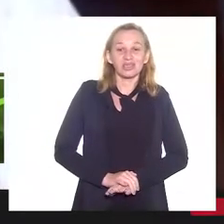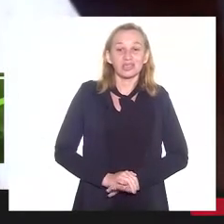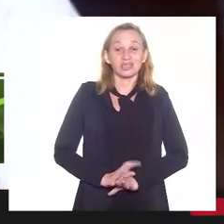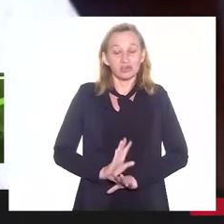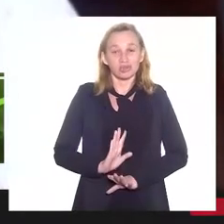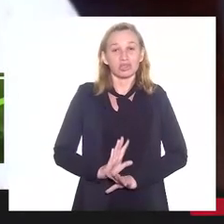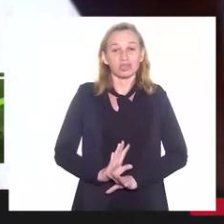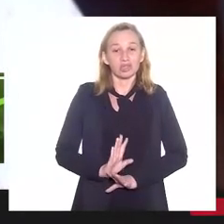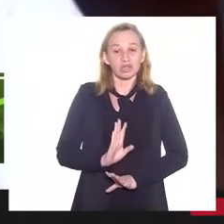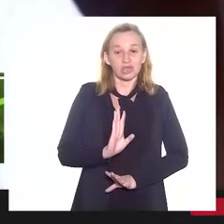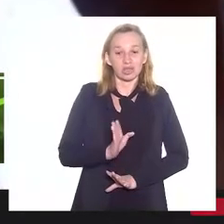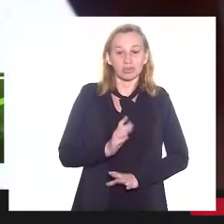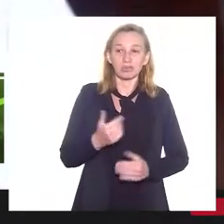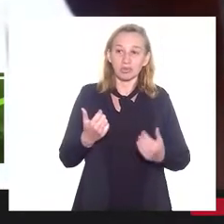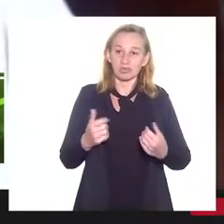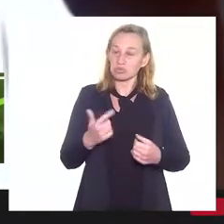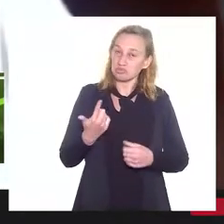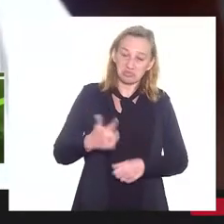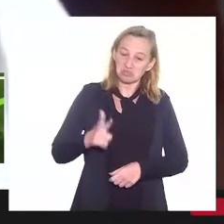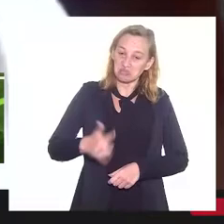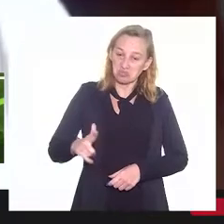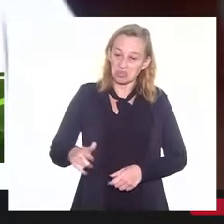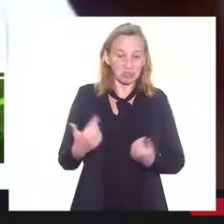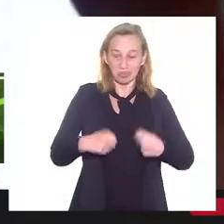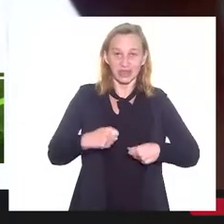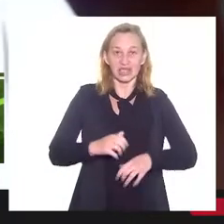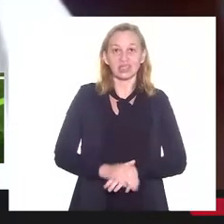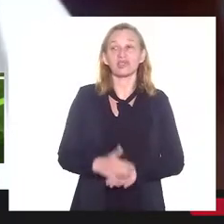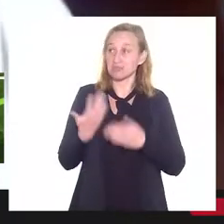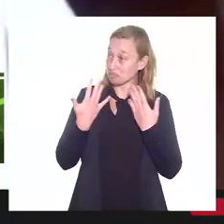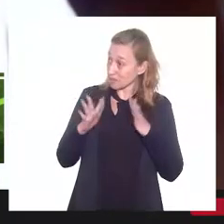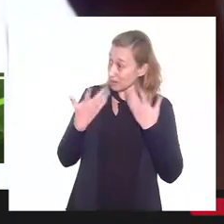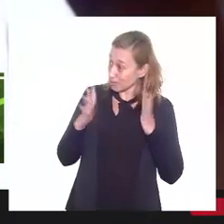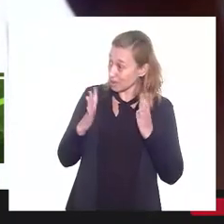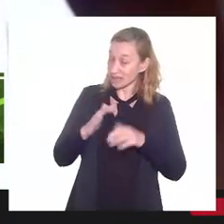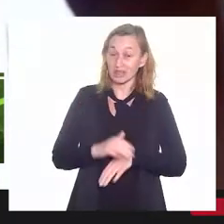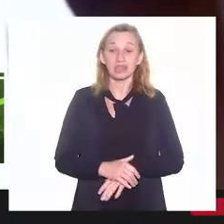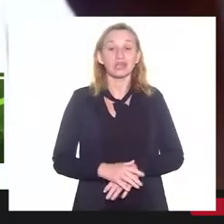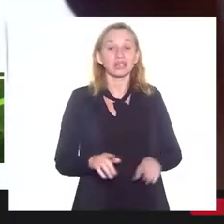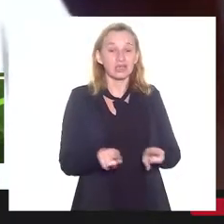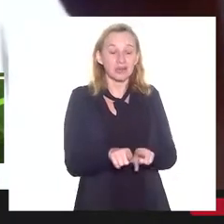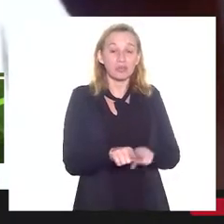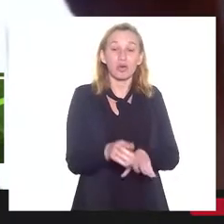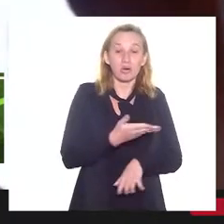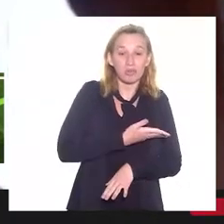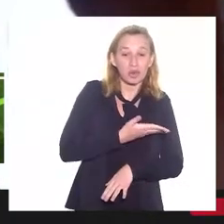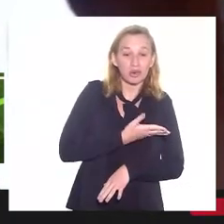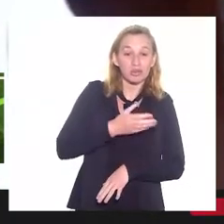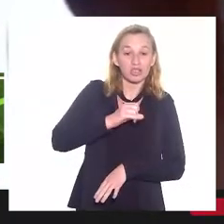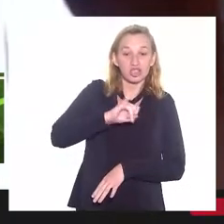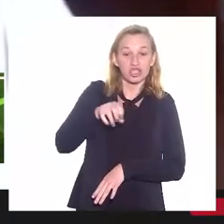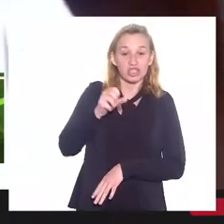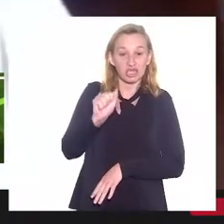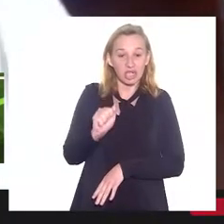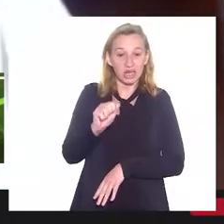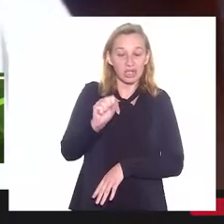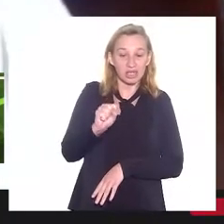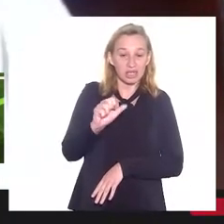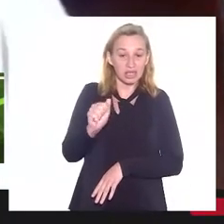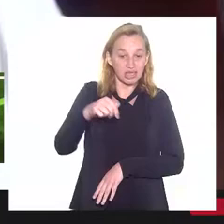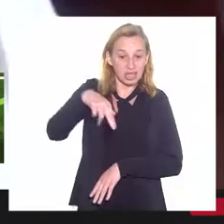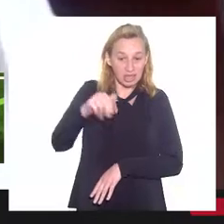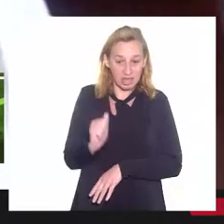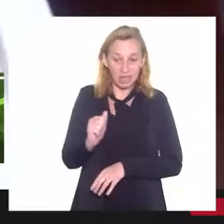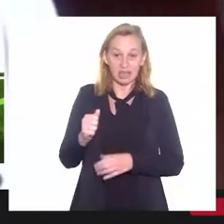algumas algumas formas Parabéns Margarete Parabéns saudar aí meu irmão e amigo Jaçanã é um